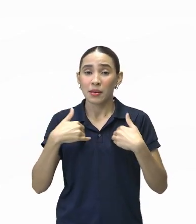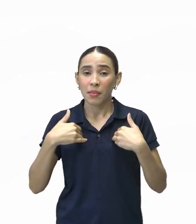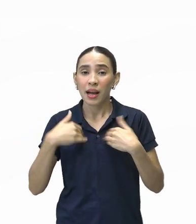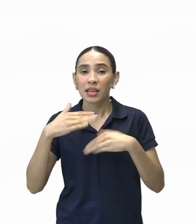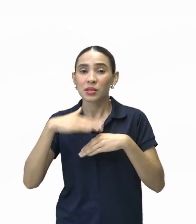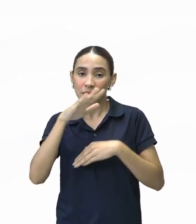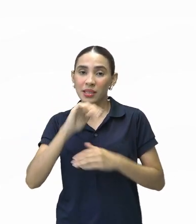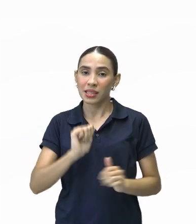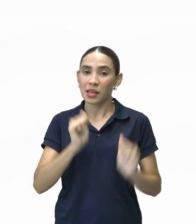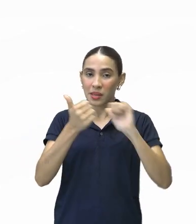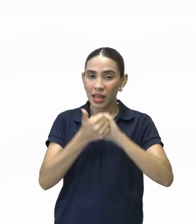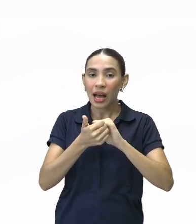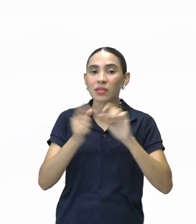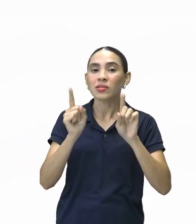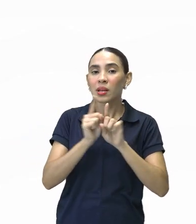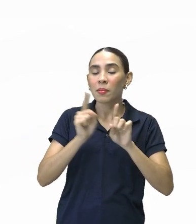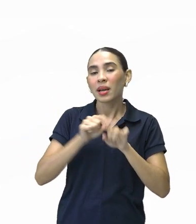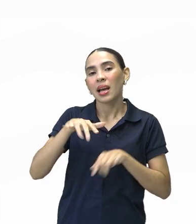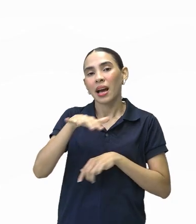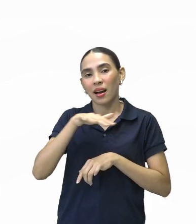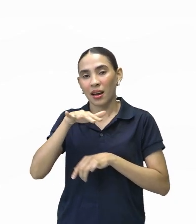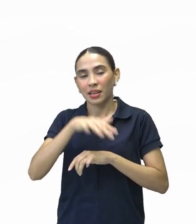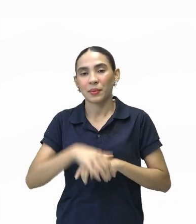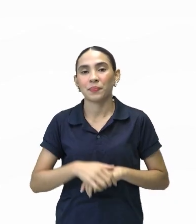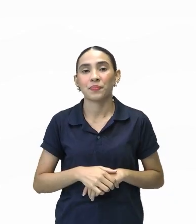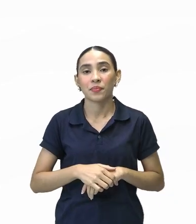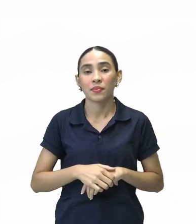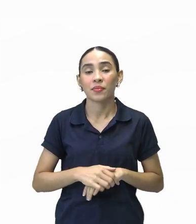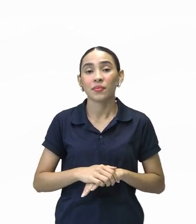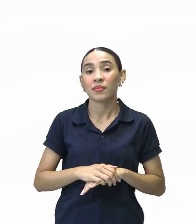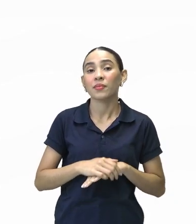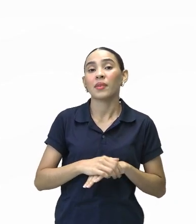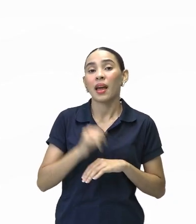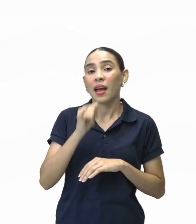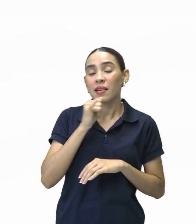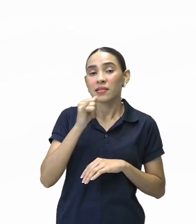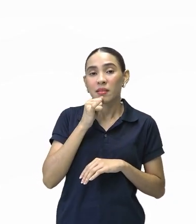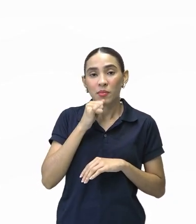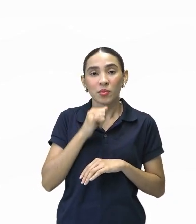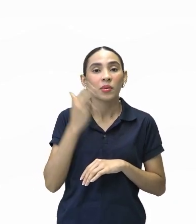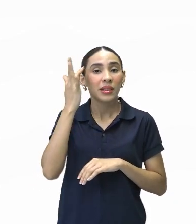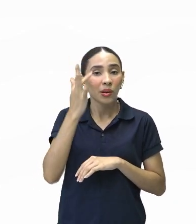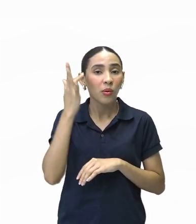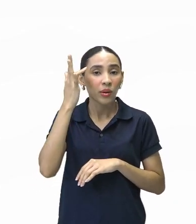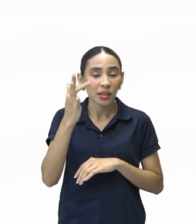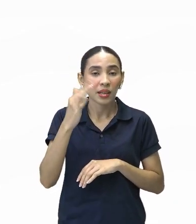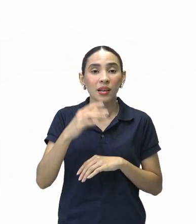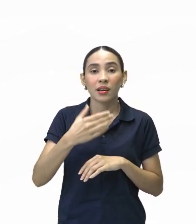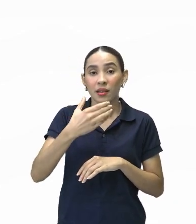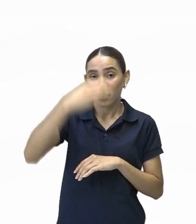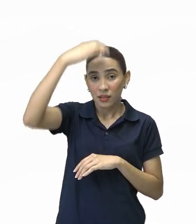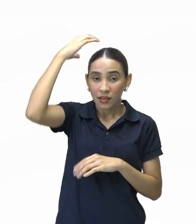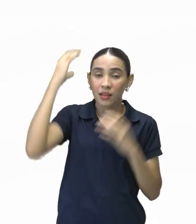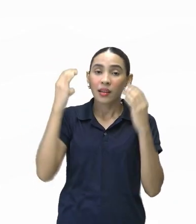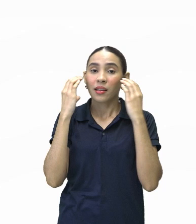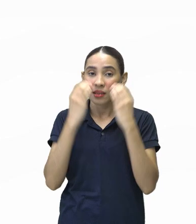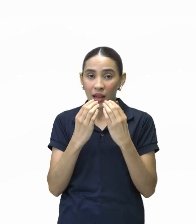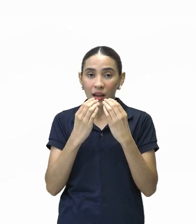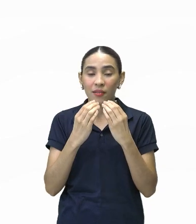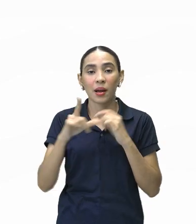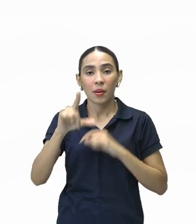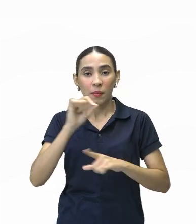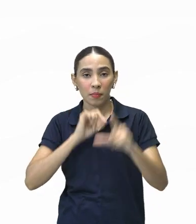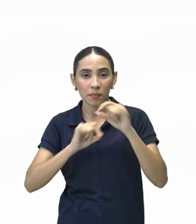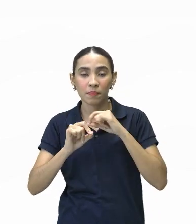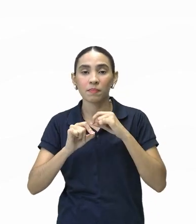mais adaptados àquele meio, né? Corroborando aí com parte da teoria de Darwin, né, do processo de seleção, mas